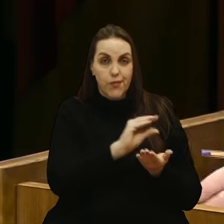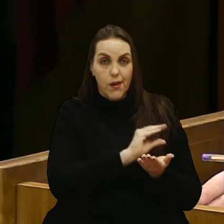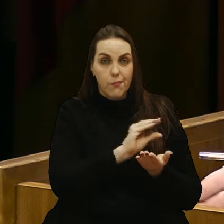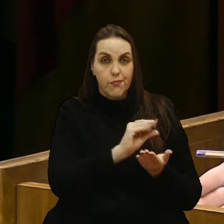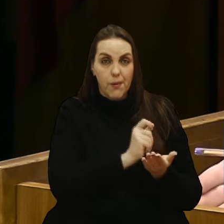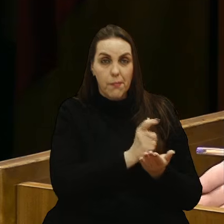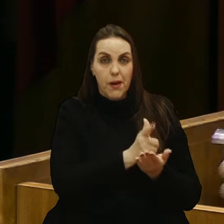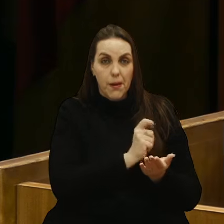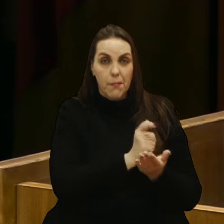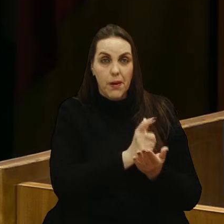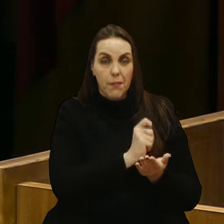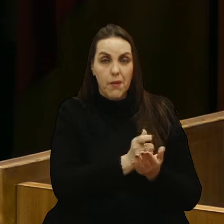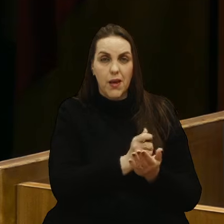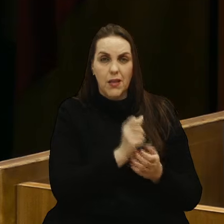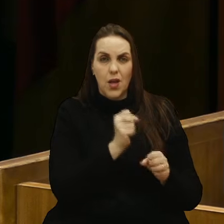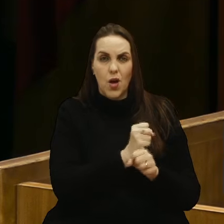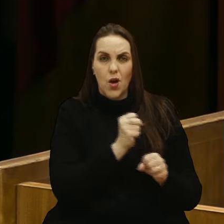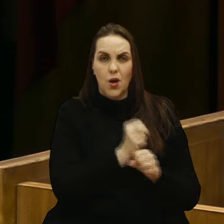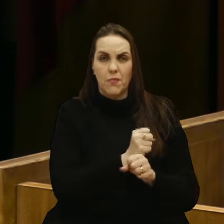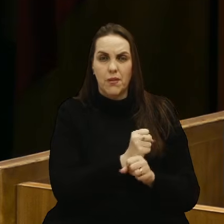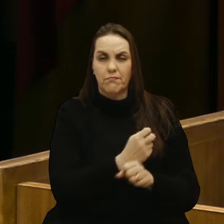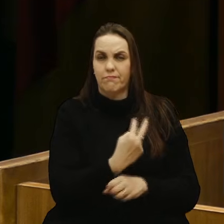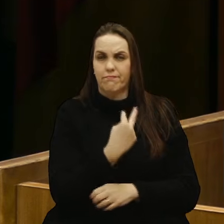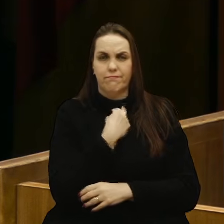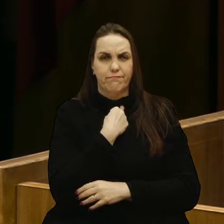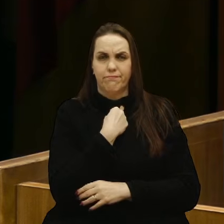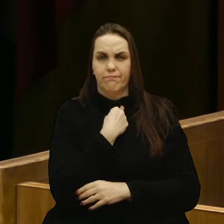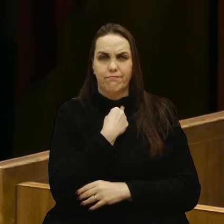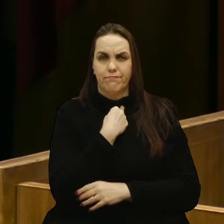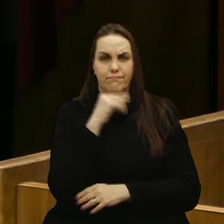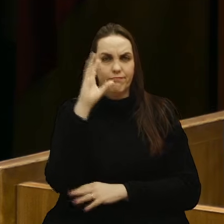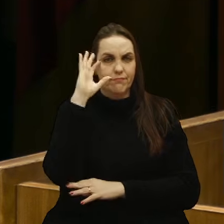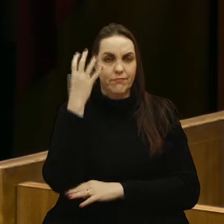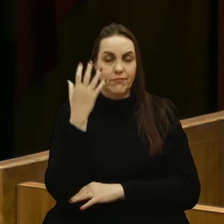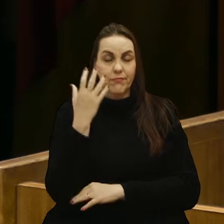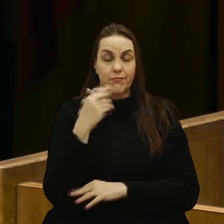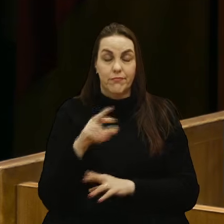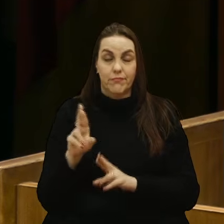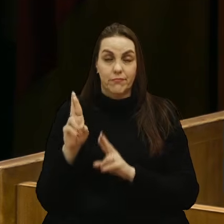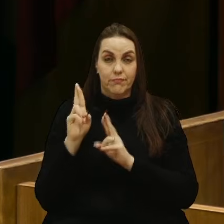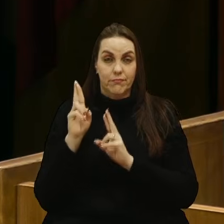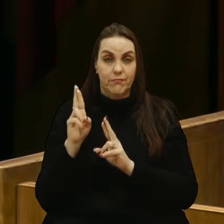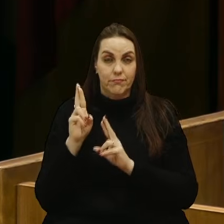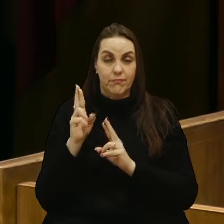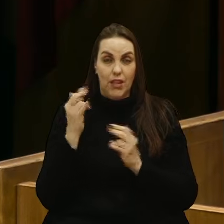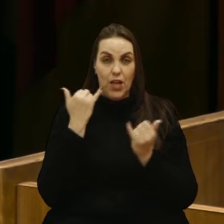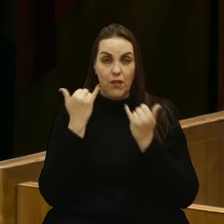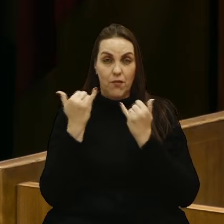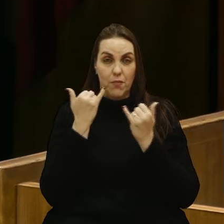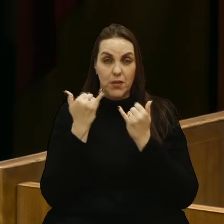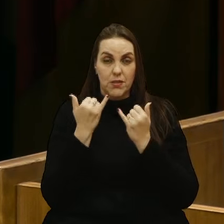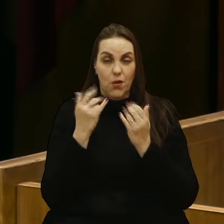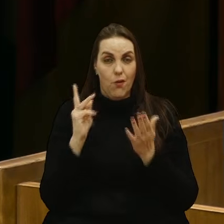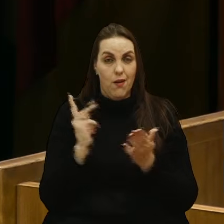aquela obra. Isso não pode acontecer. Então, tomara que essa informação esteja